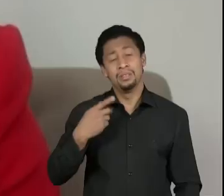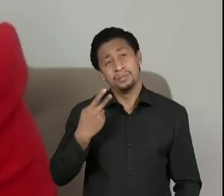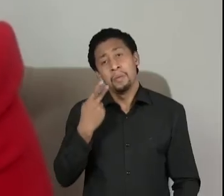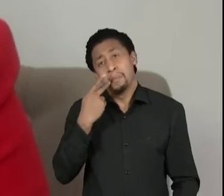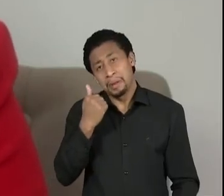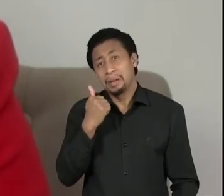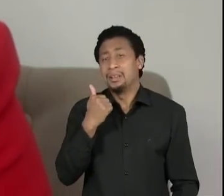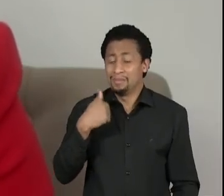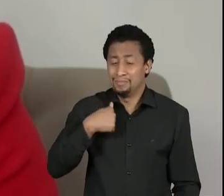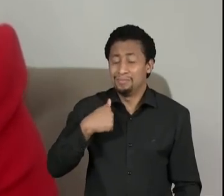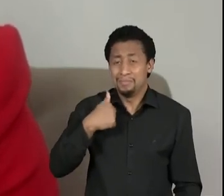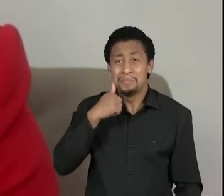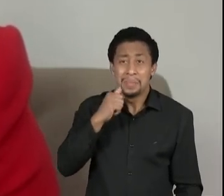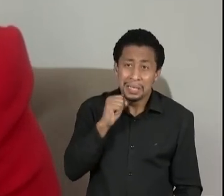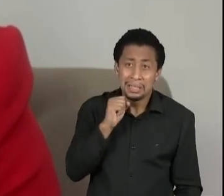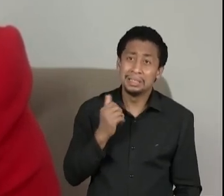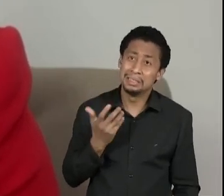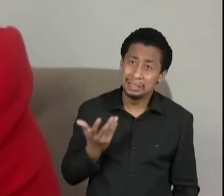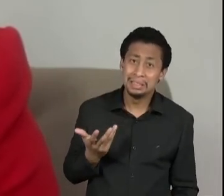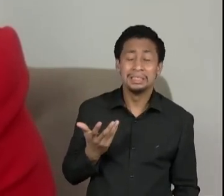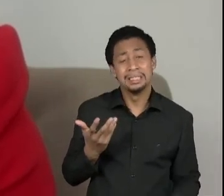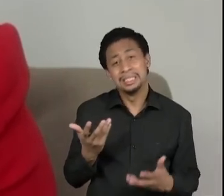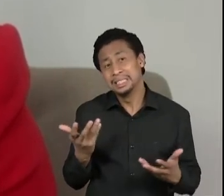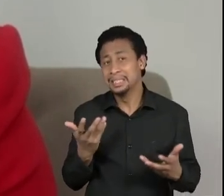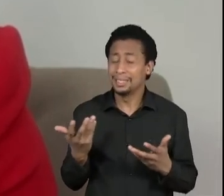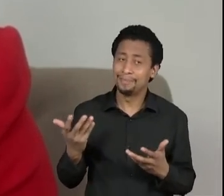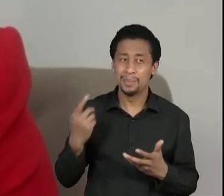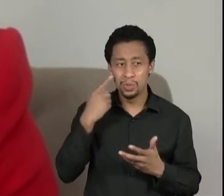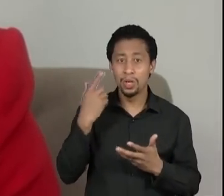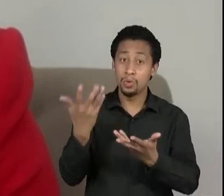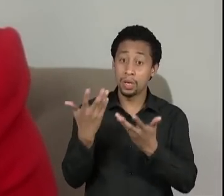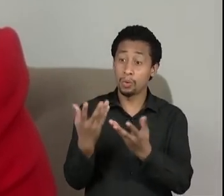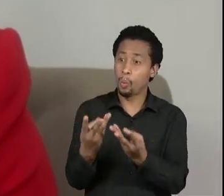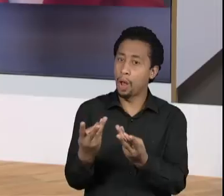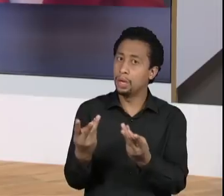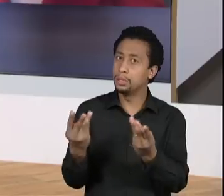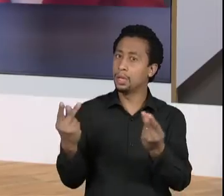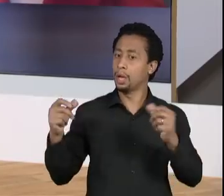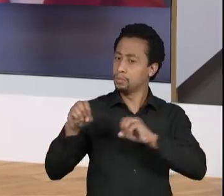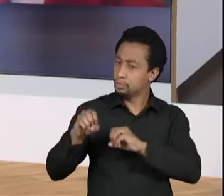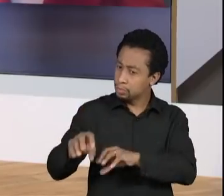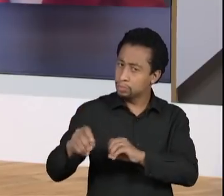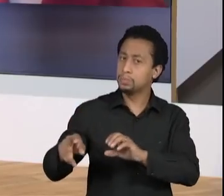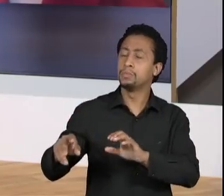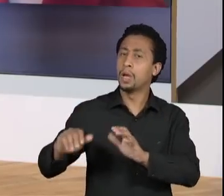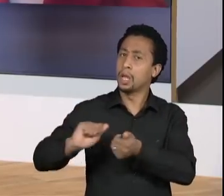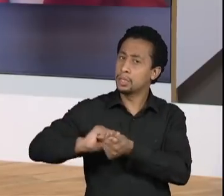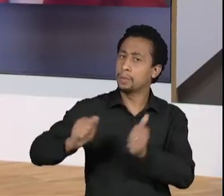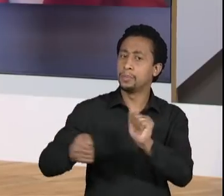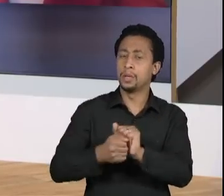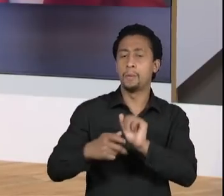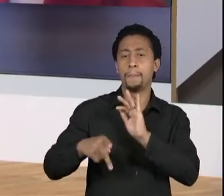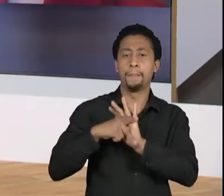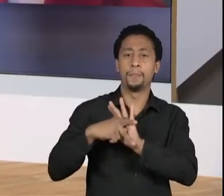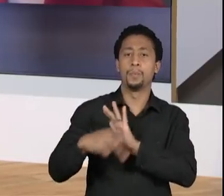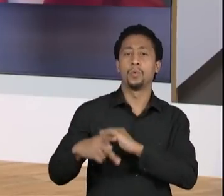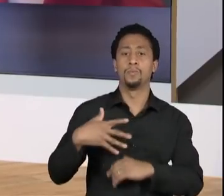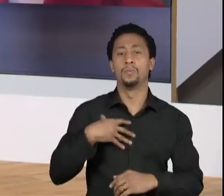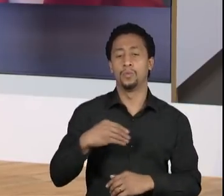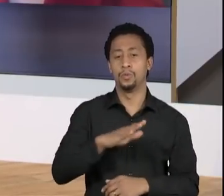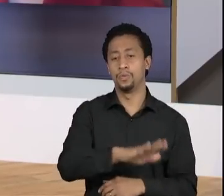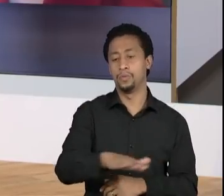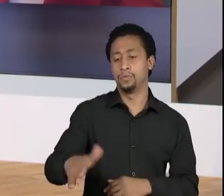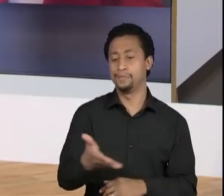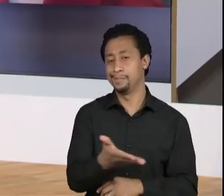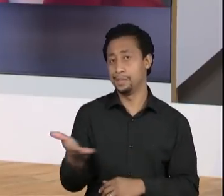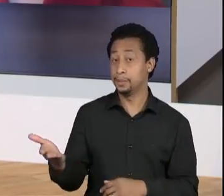para poder oferecer uma educação de qualidade, personalizada para os nossos filhos. Então, esse é um dos primeiros